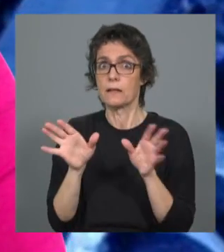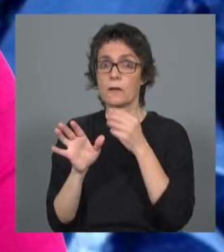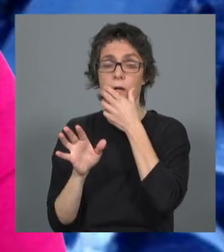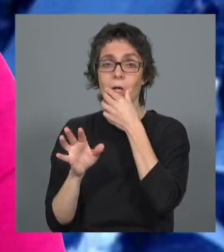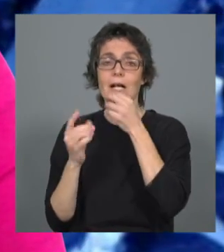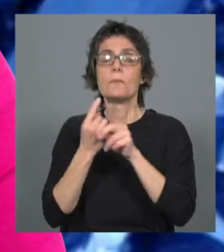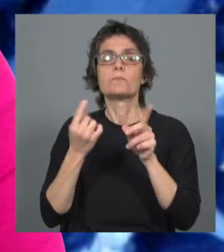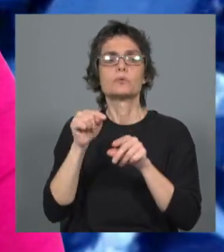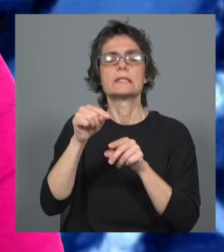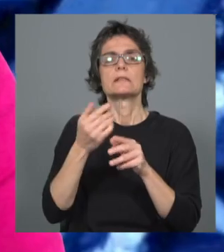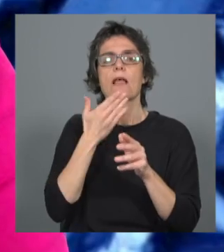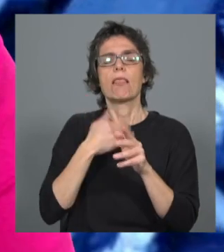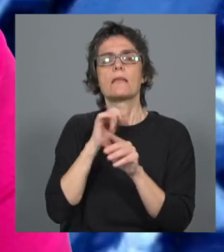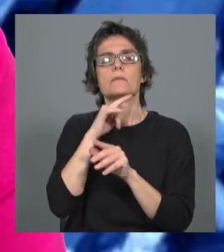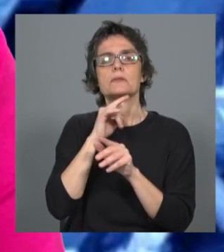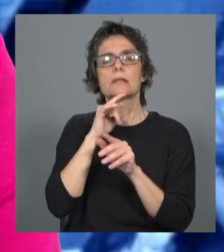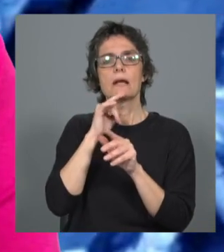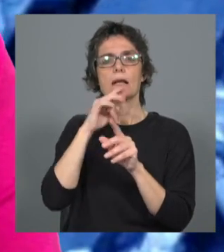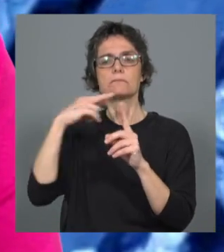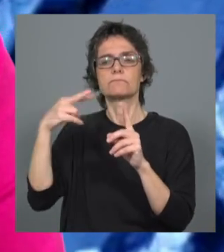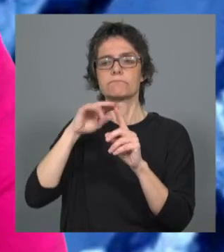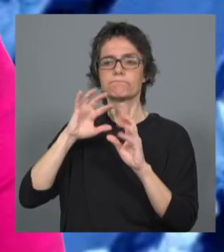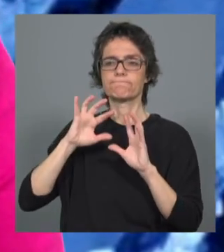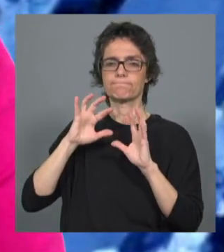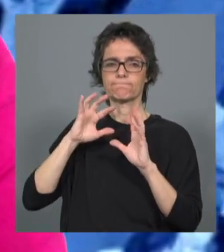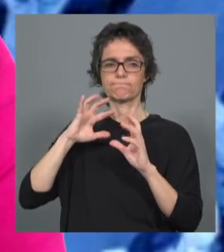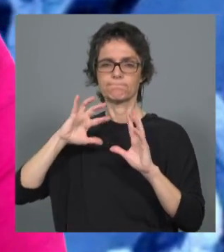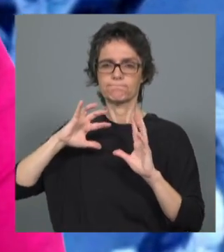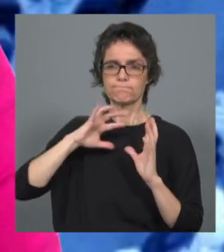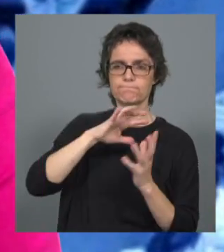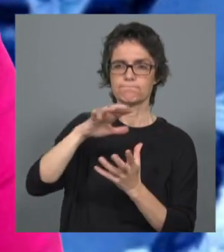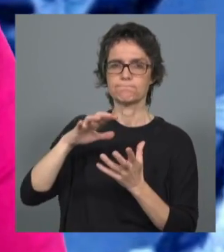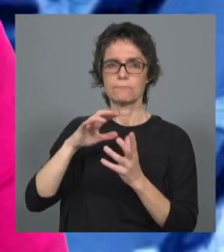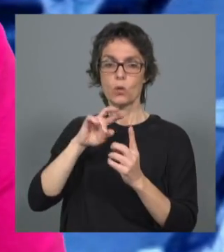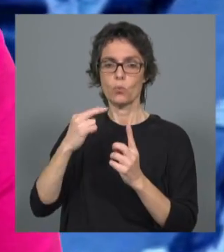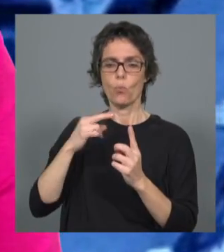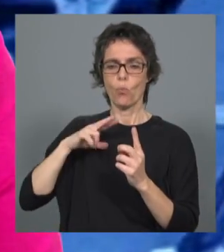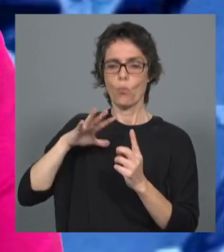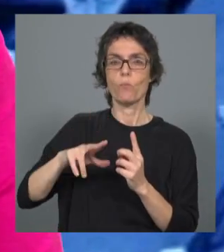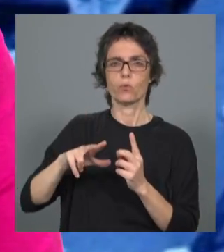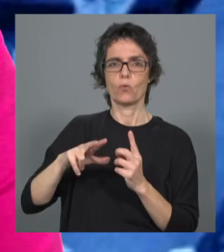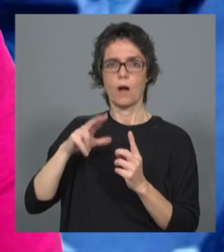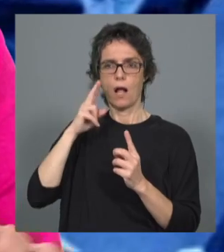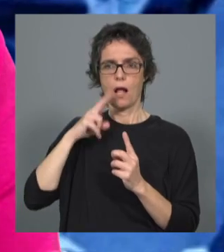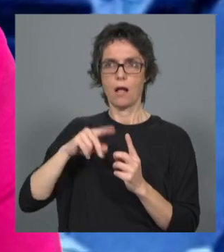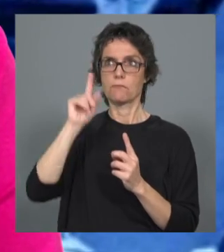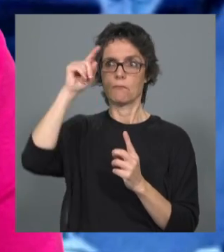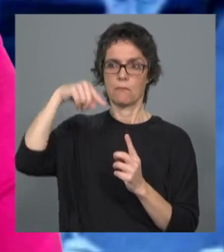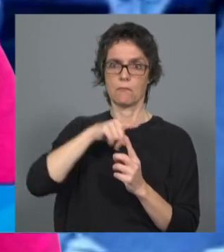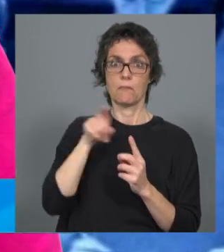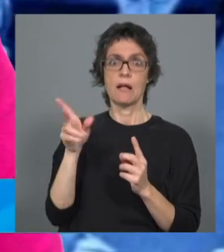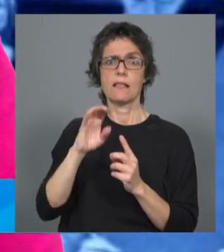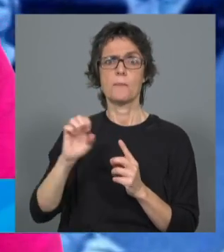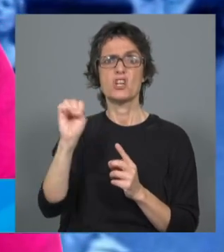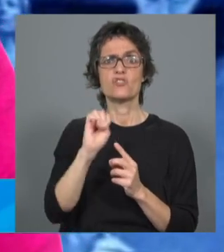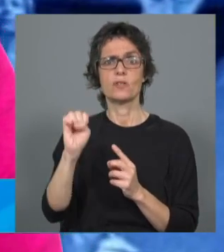nós termos essa dimensão global do país. E porque nós vivemos em regiões muito diversas.